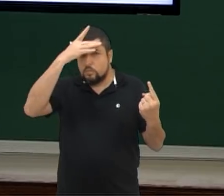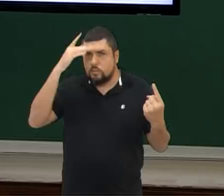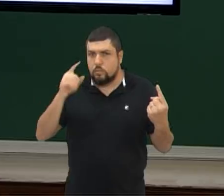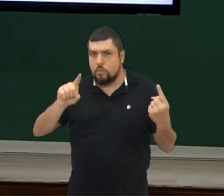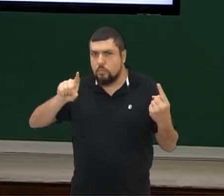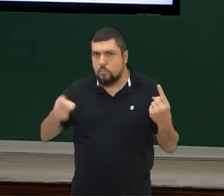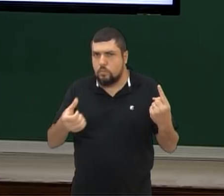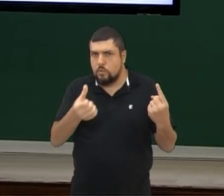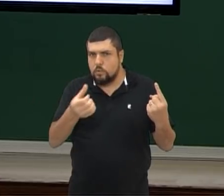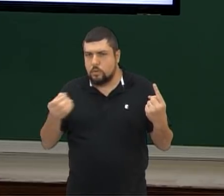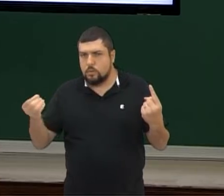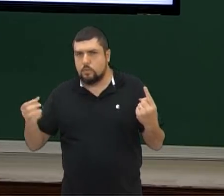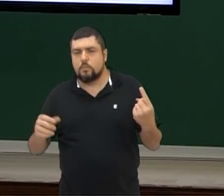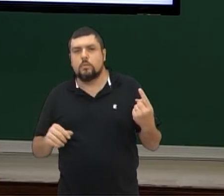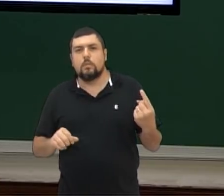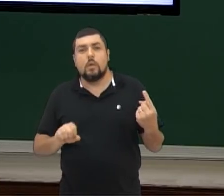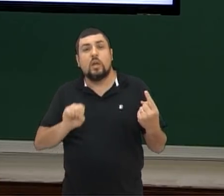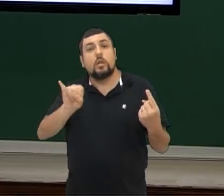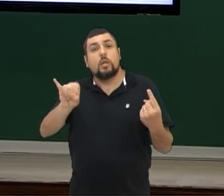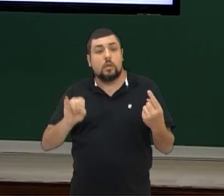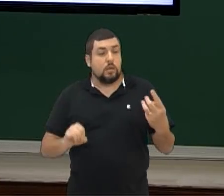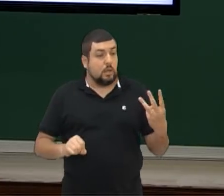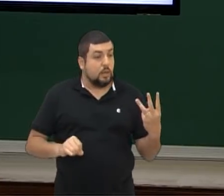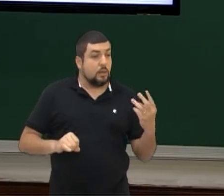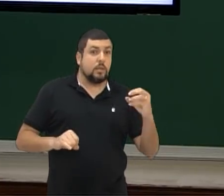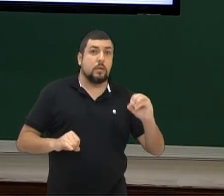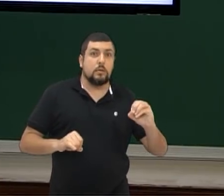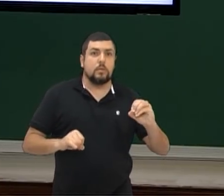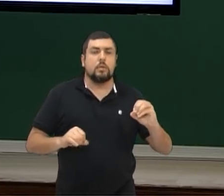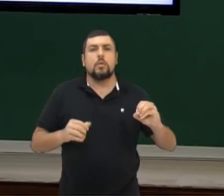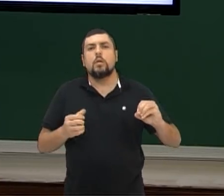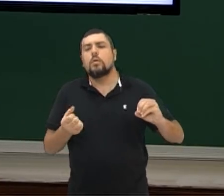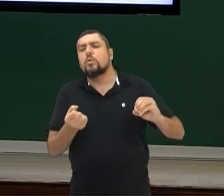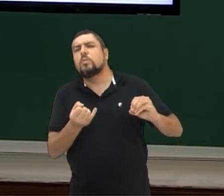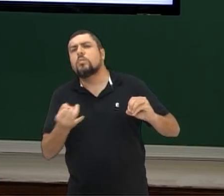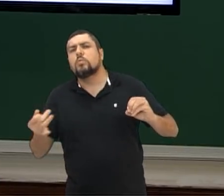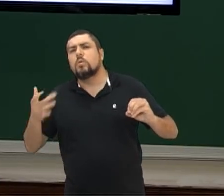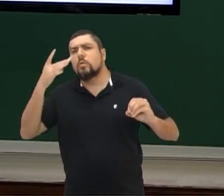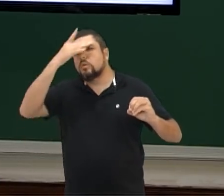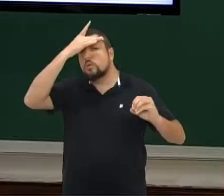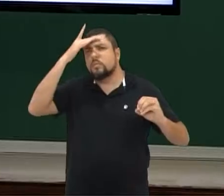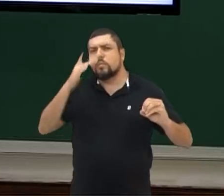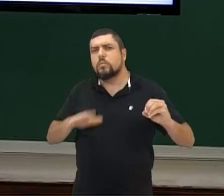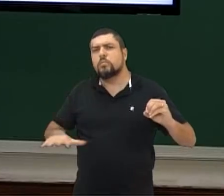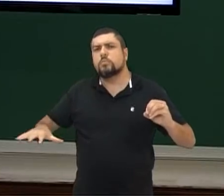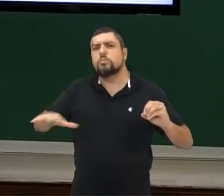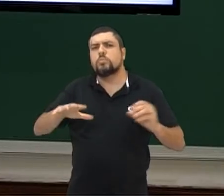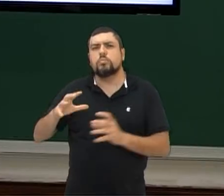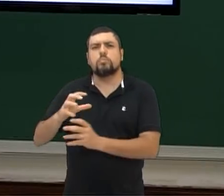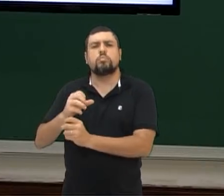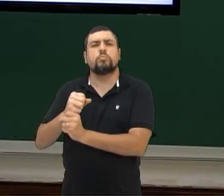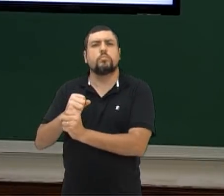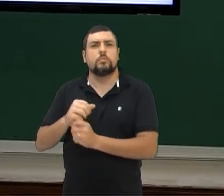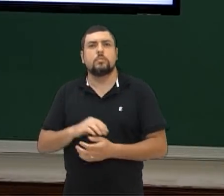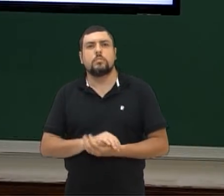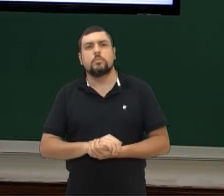nessa cidade X há 30 médicos, quantos habitantes tem nessa cidade?